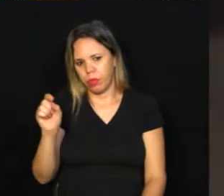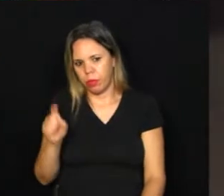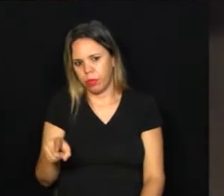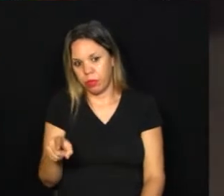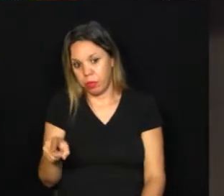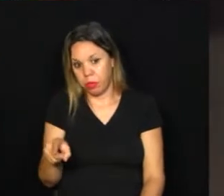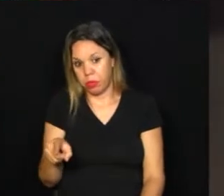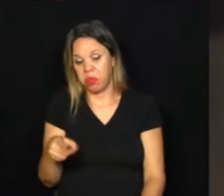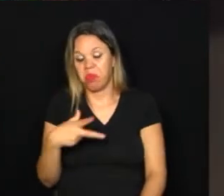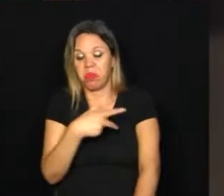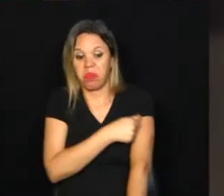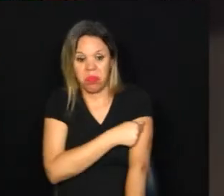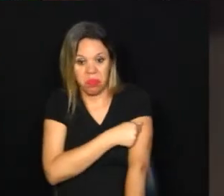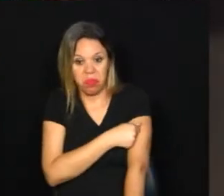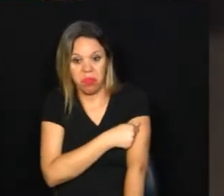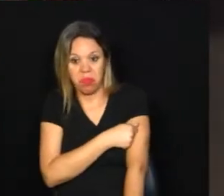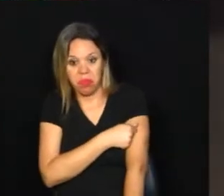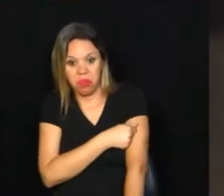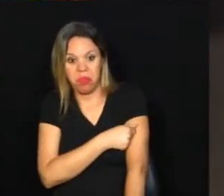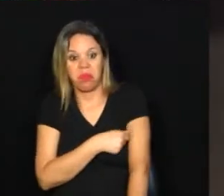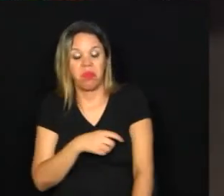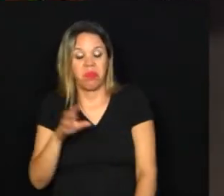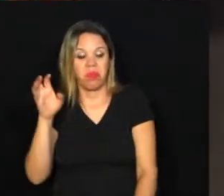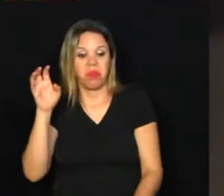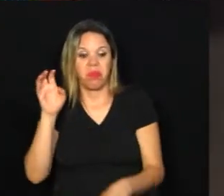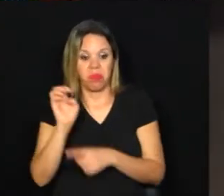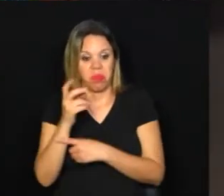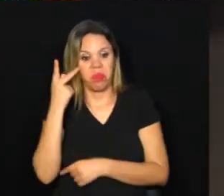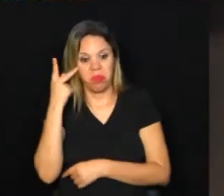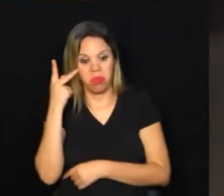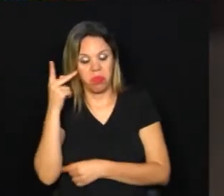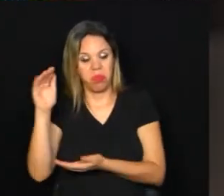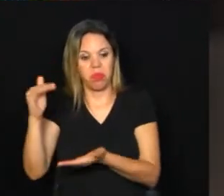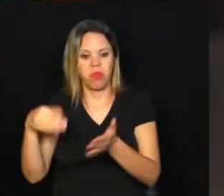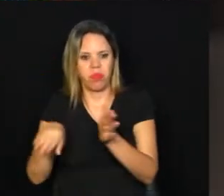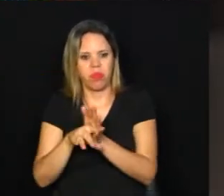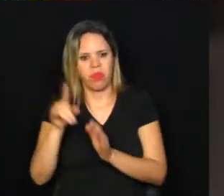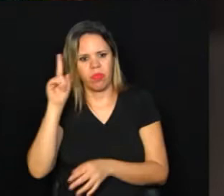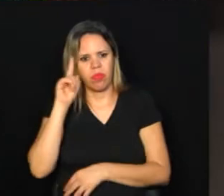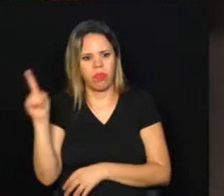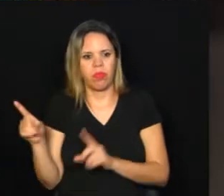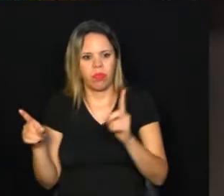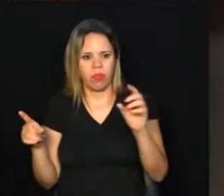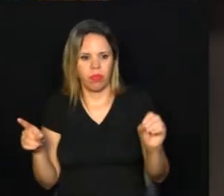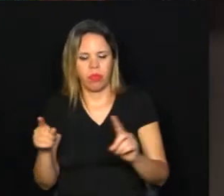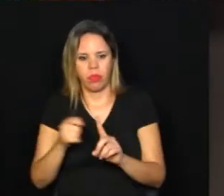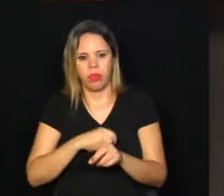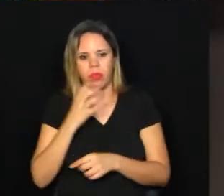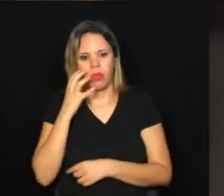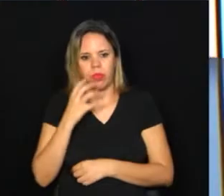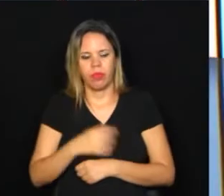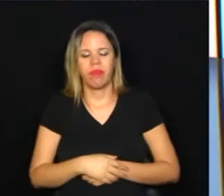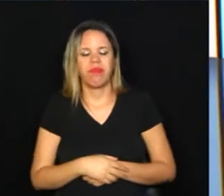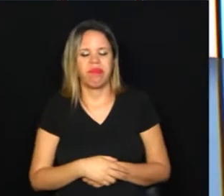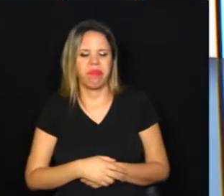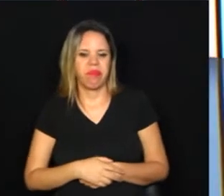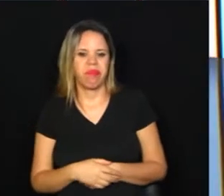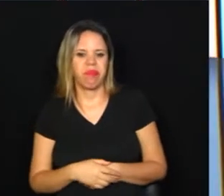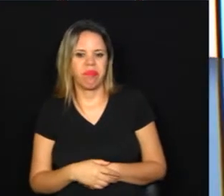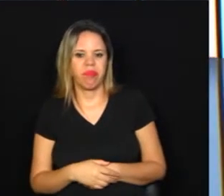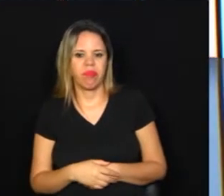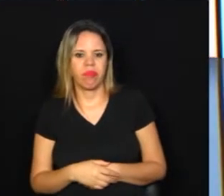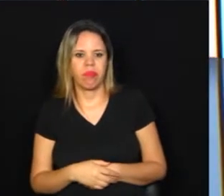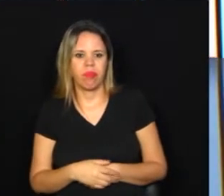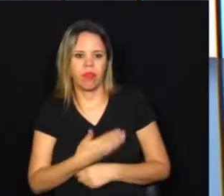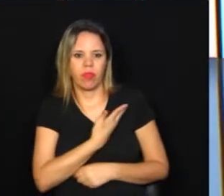8.700.000 vacinas em São Paulo, com a chegada prevista até o dia 10 de fevereiro.